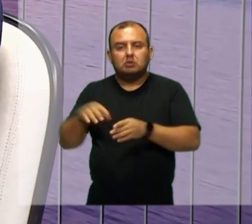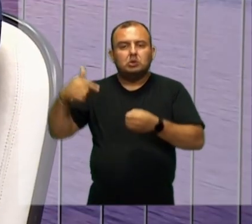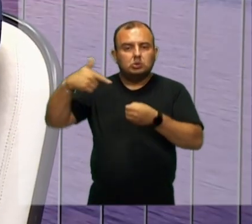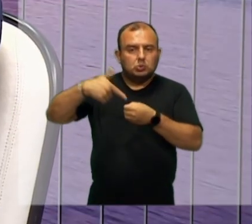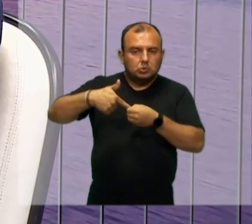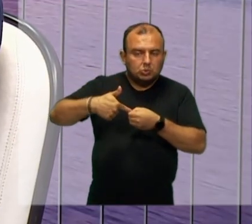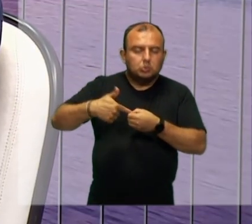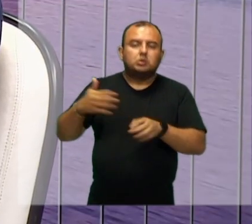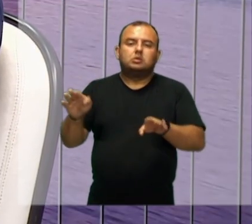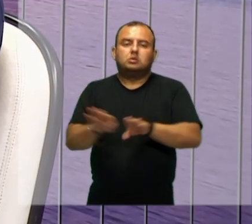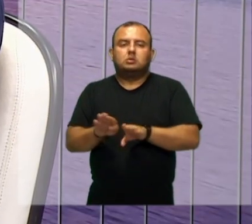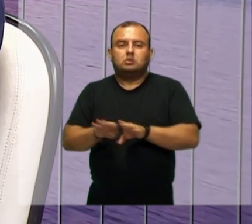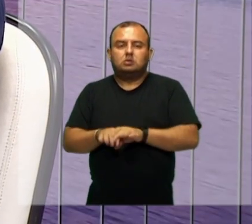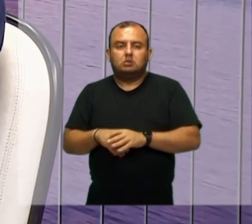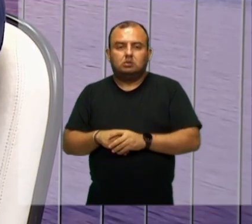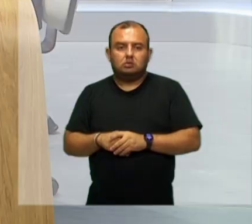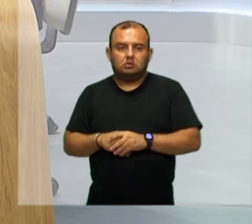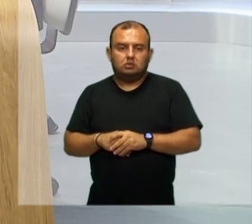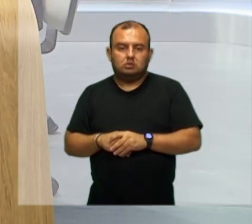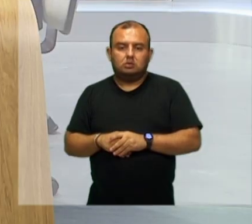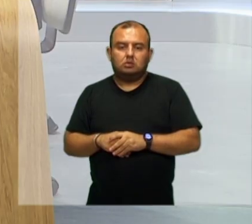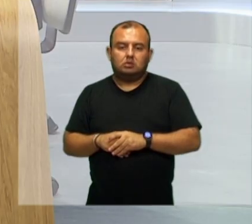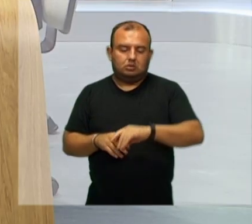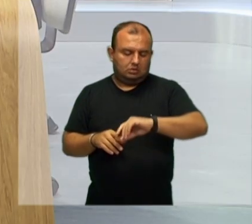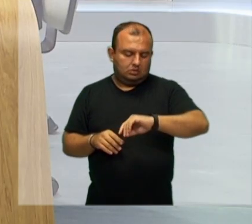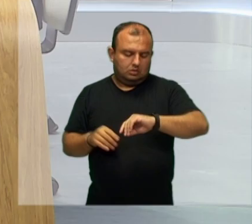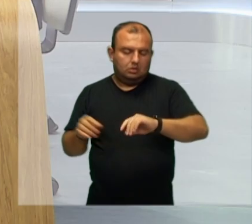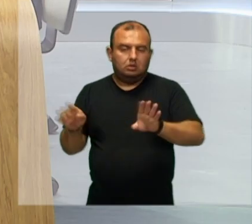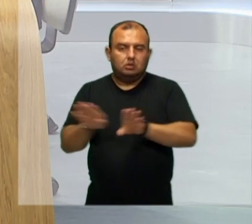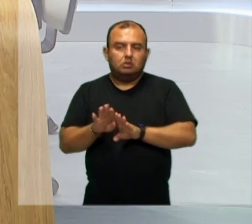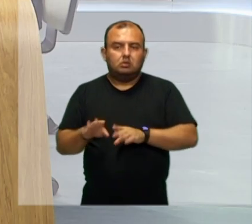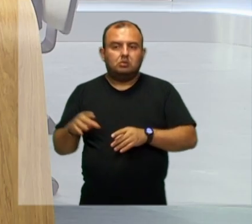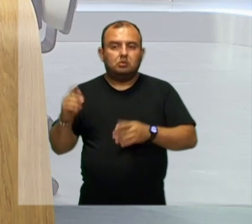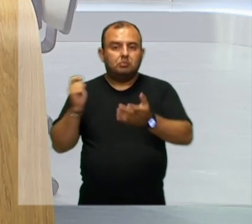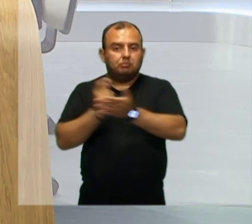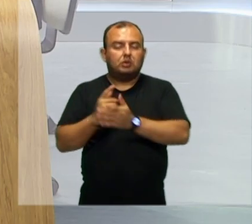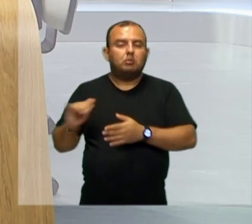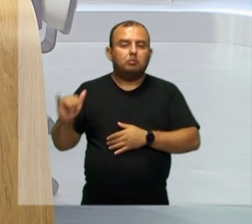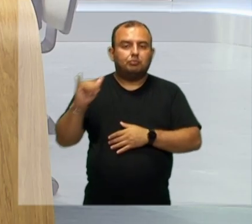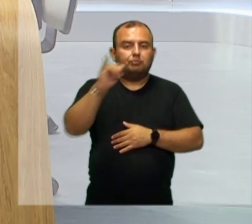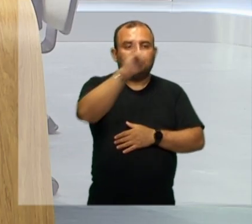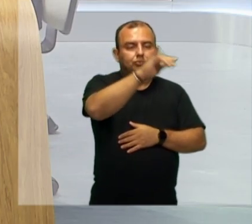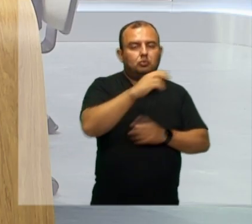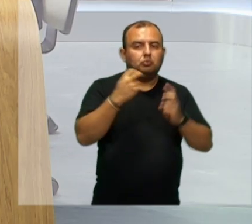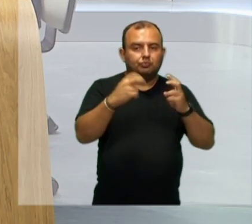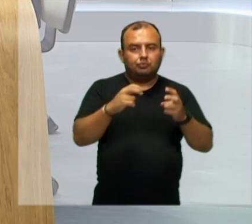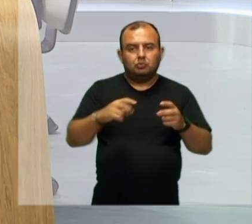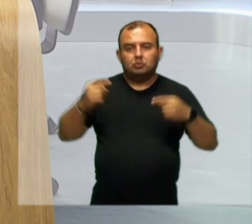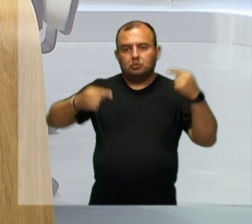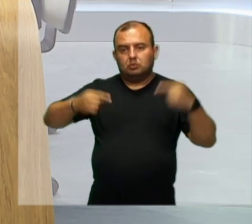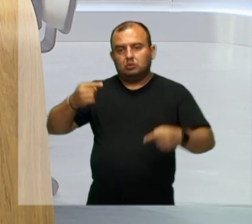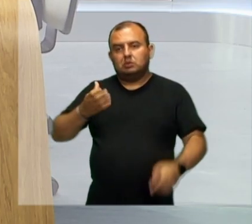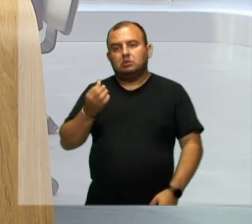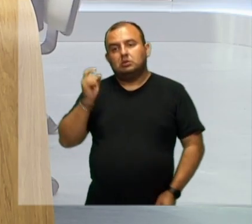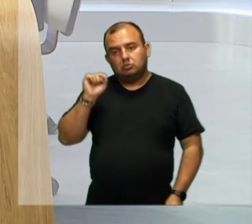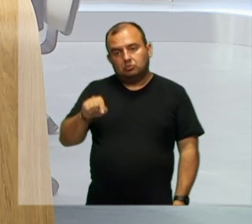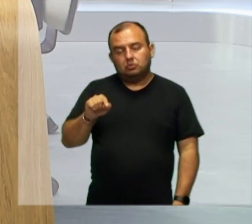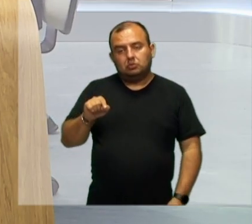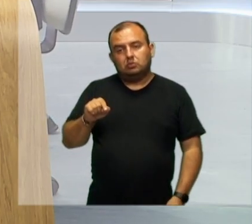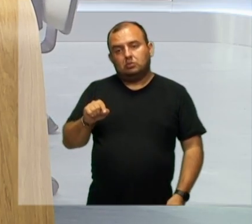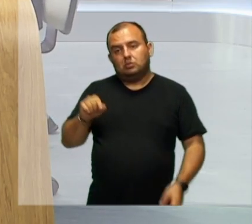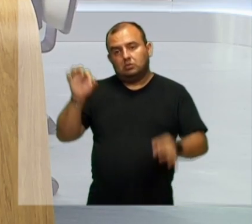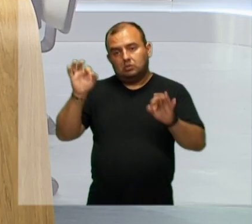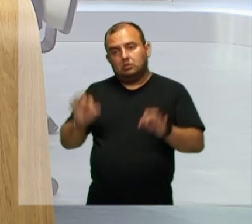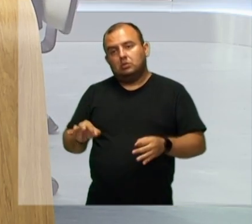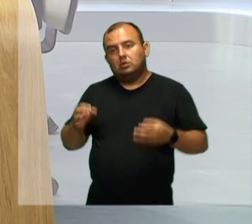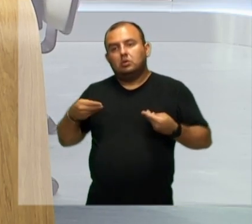que a gente gasta também. Gente, as passagens para ir competir. Então, cara, mas 6.000 é bastante? Isso é dentro do ideal.